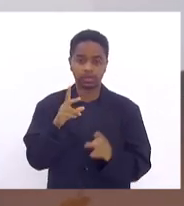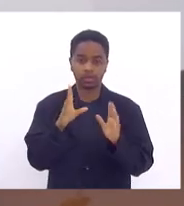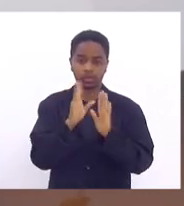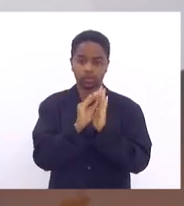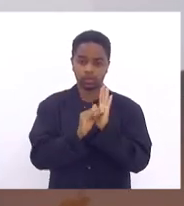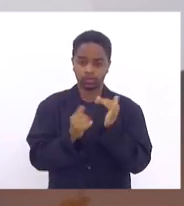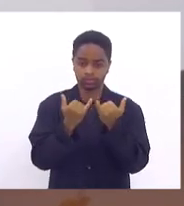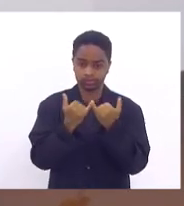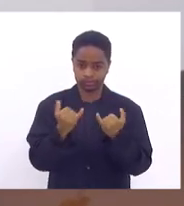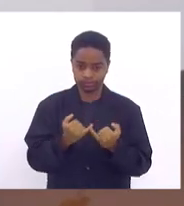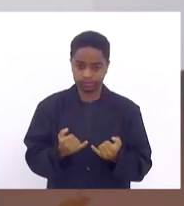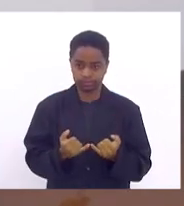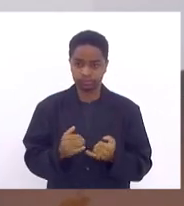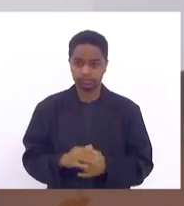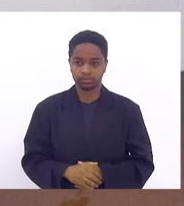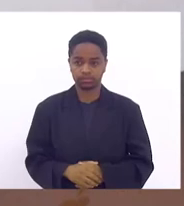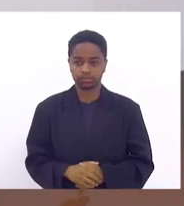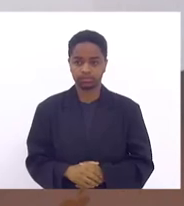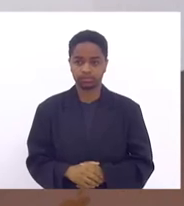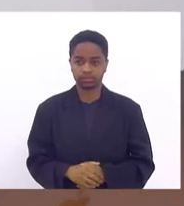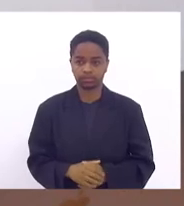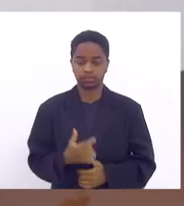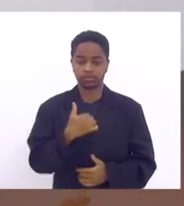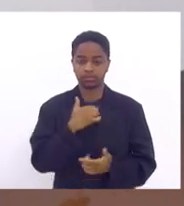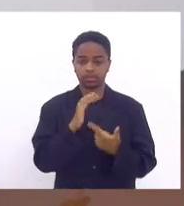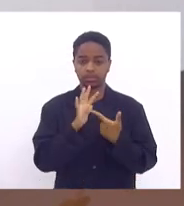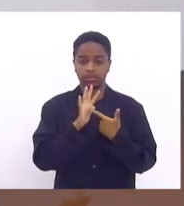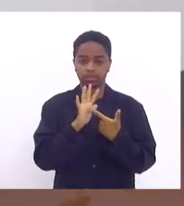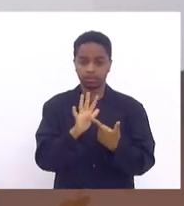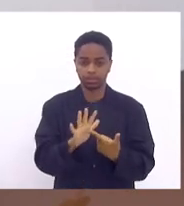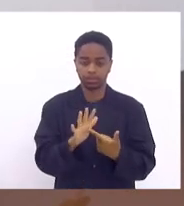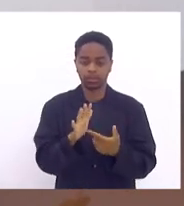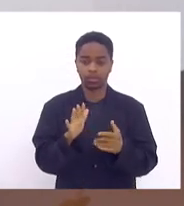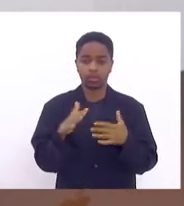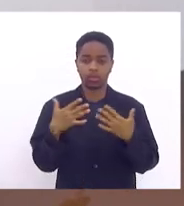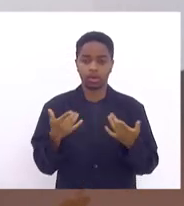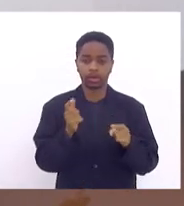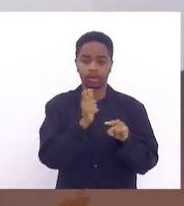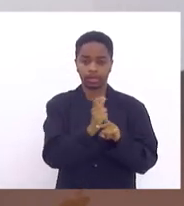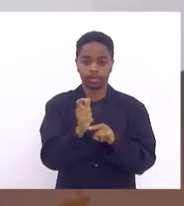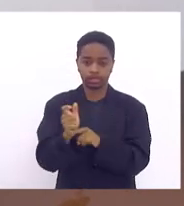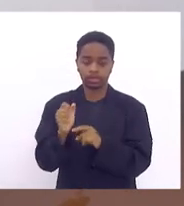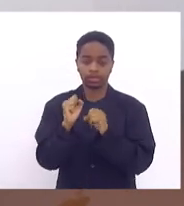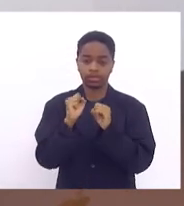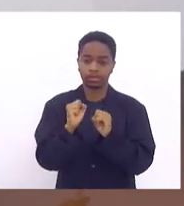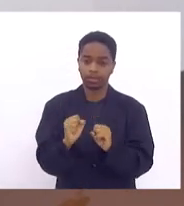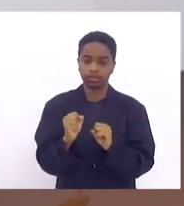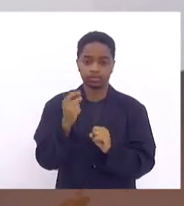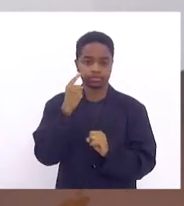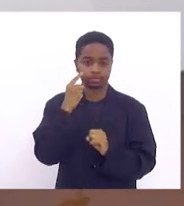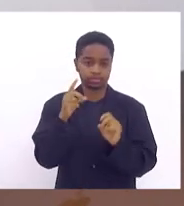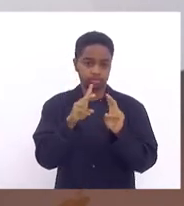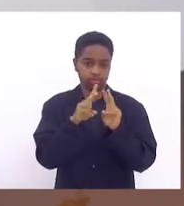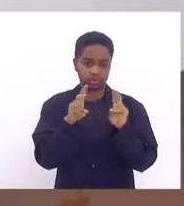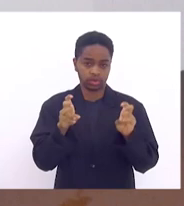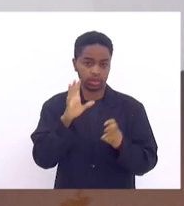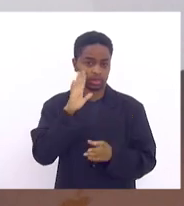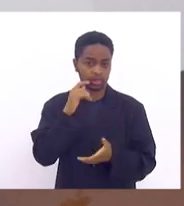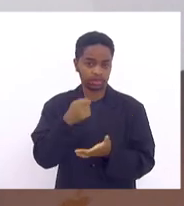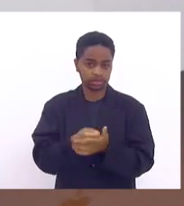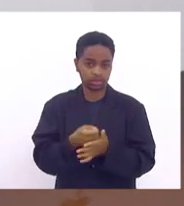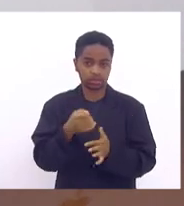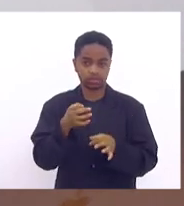aqui eh mostrando um pouco as críticas né que podem ser lançadas a esses essas decisões